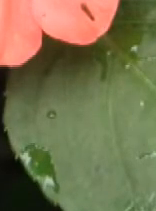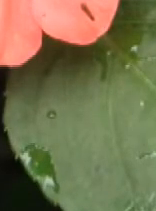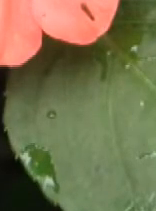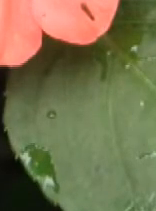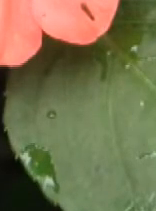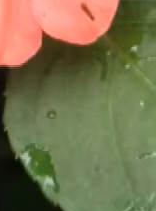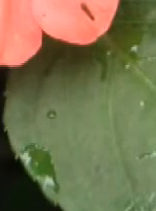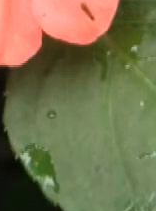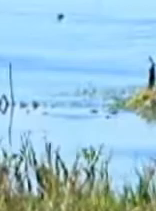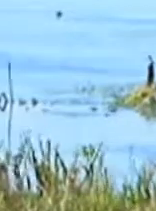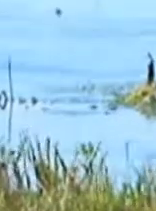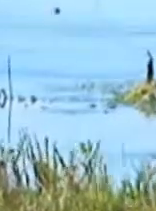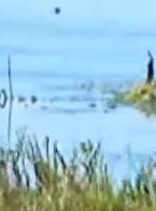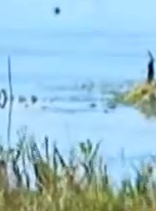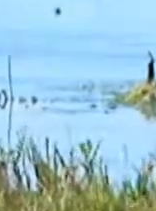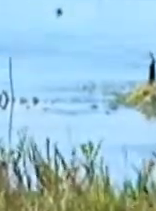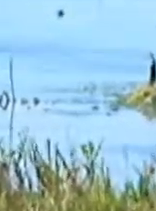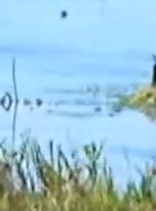Música